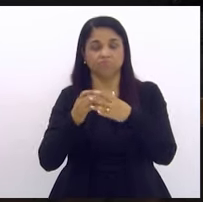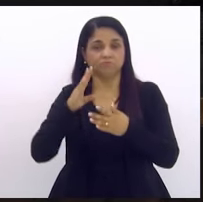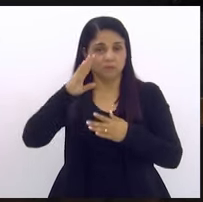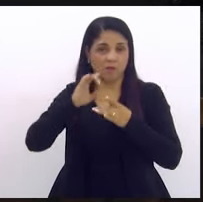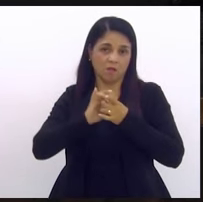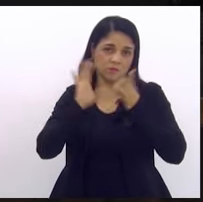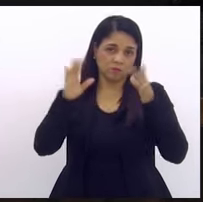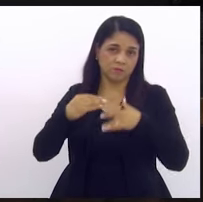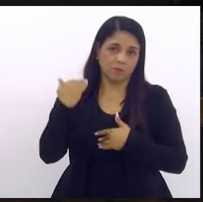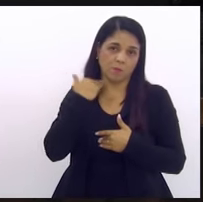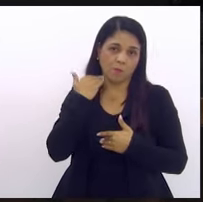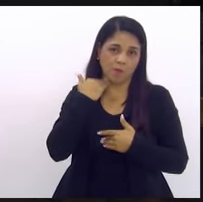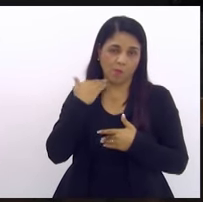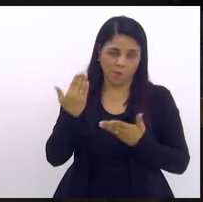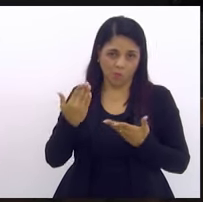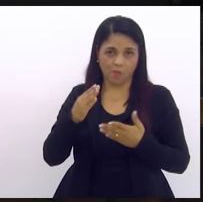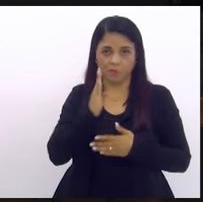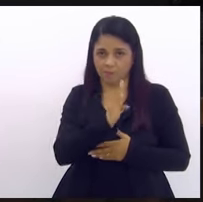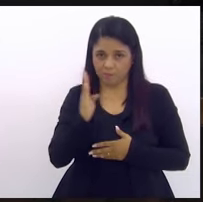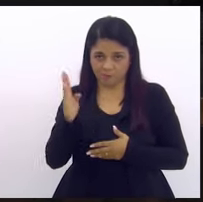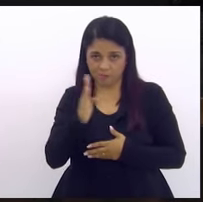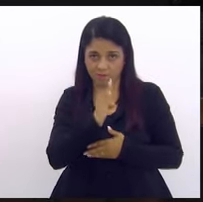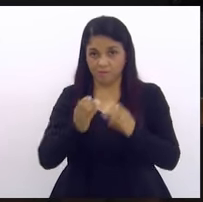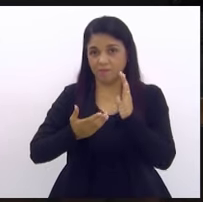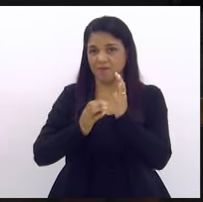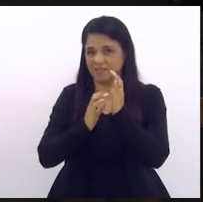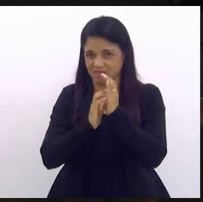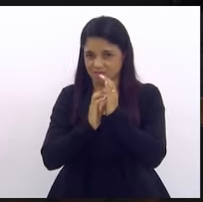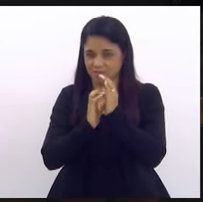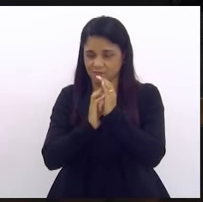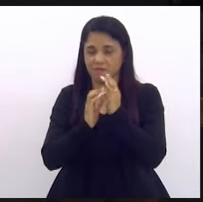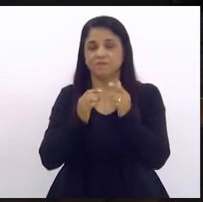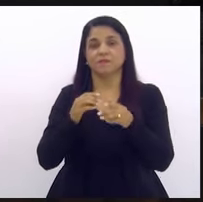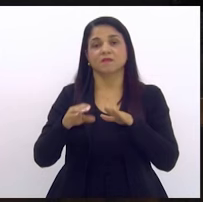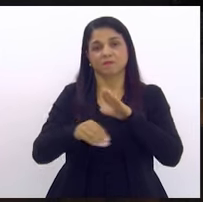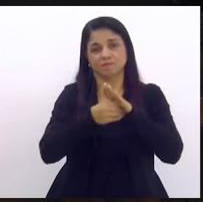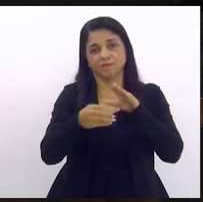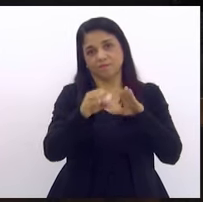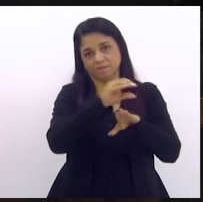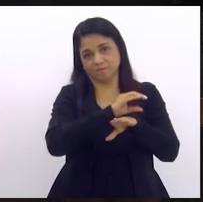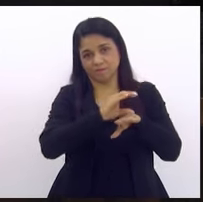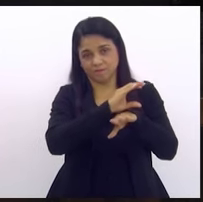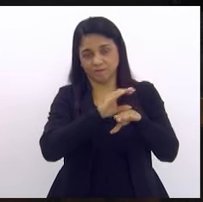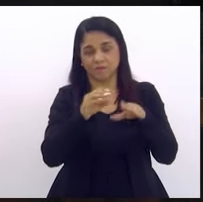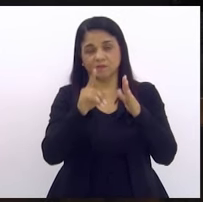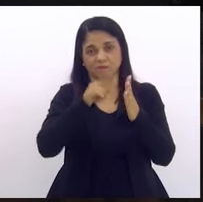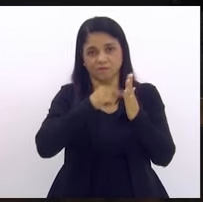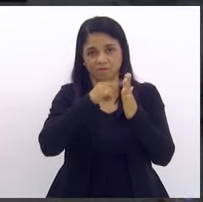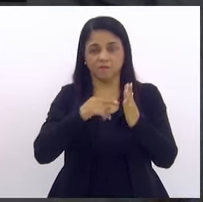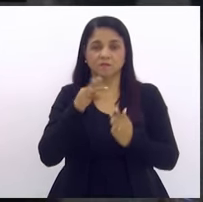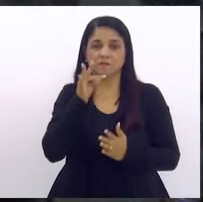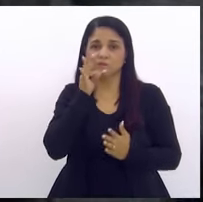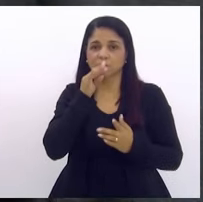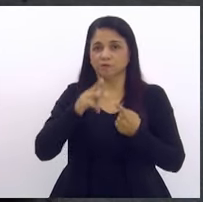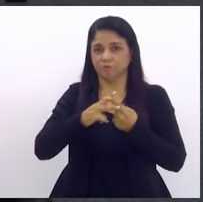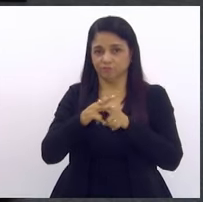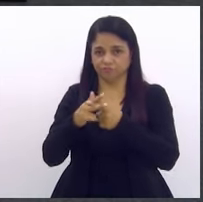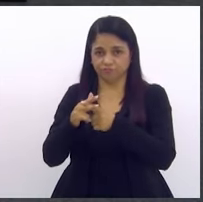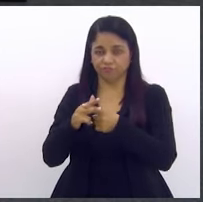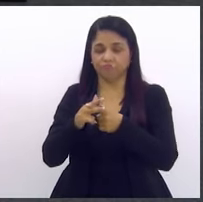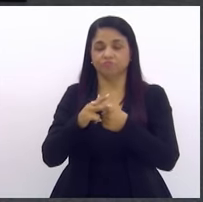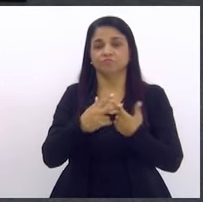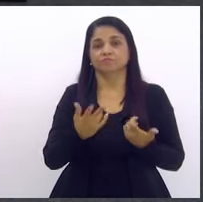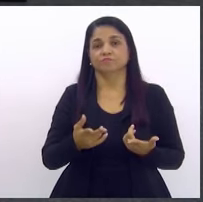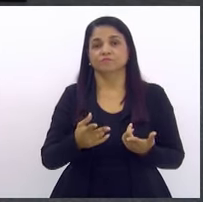Brasil, na forma que menciona, pendendo de parecer da Comissão de Emendas Constitucionais e vetos, deputado Jorge Felipe Neto. Pela